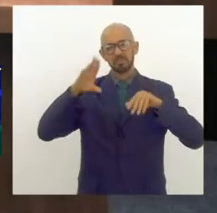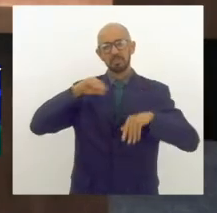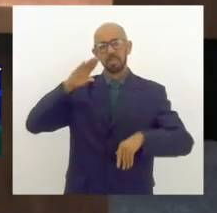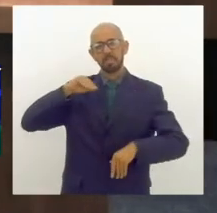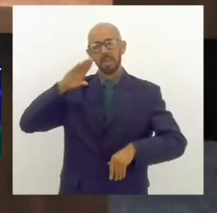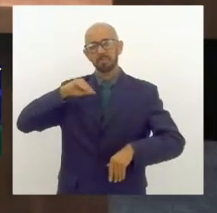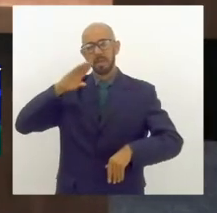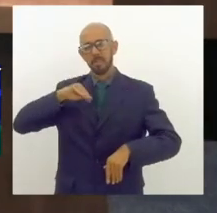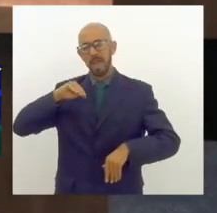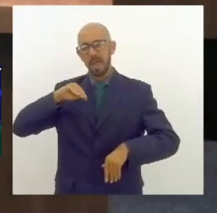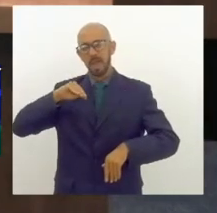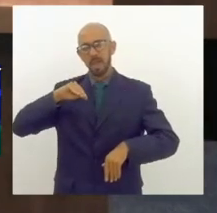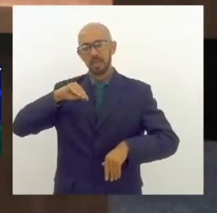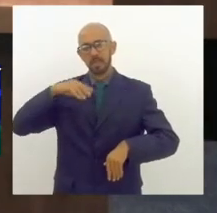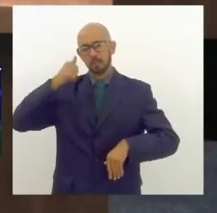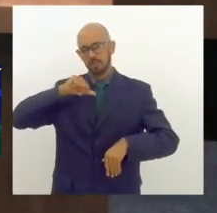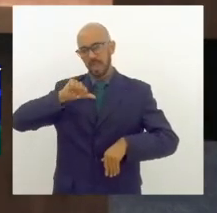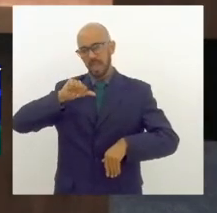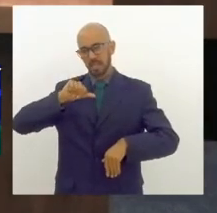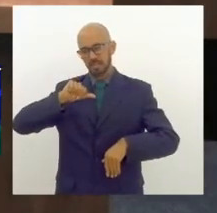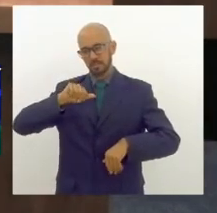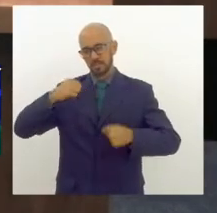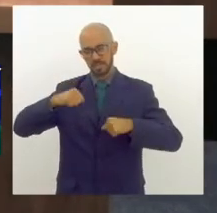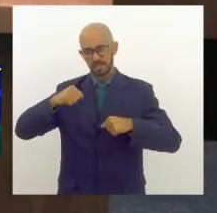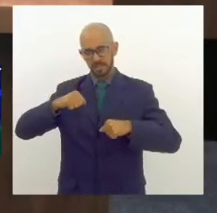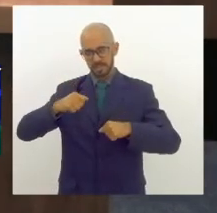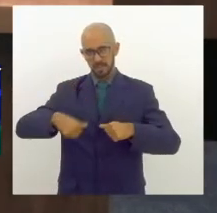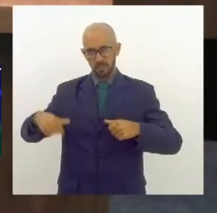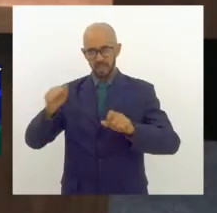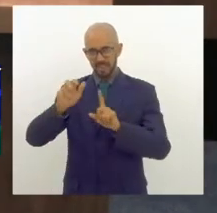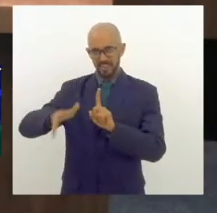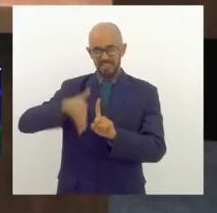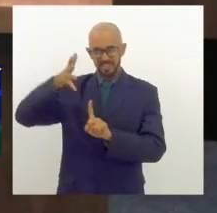colocar mulheres em eventos, mulheres cristãs,